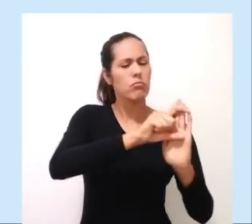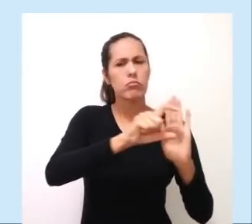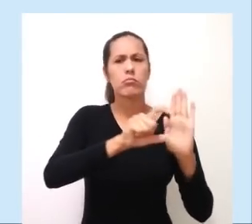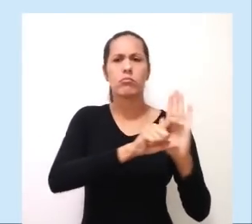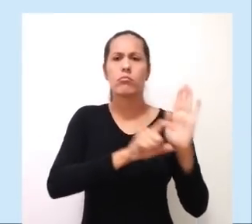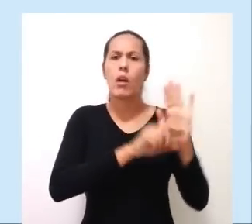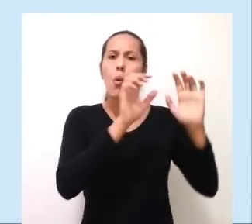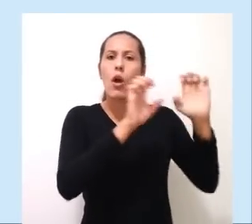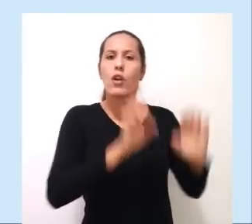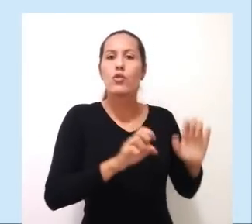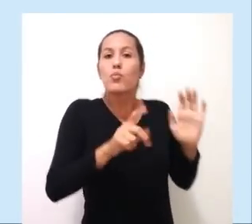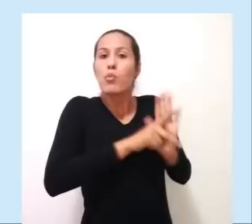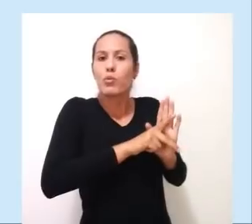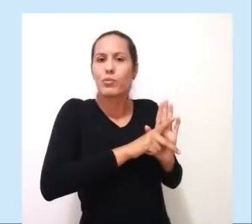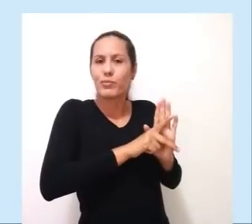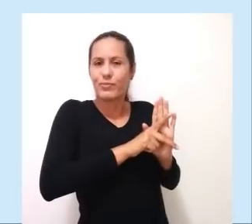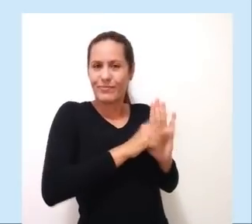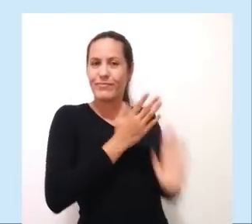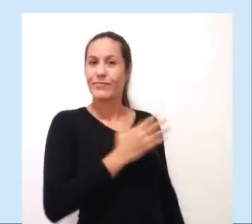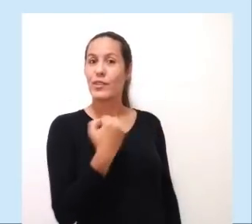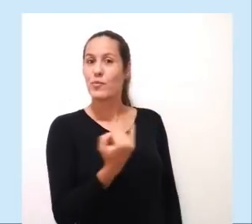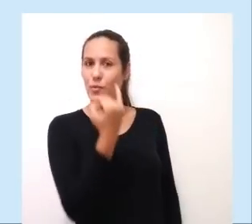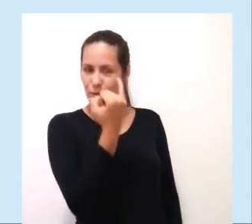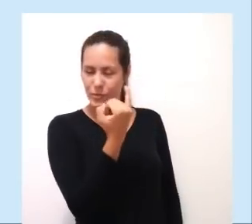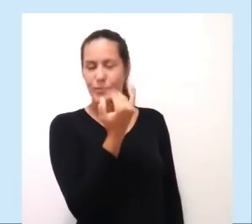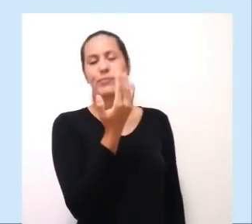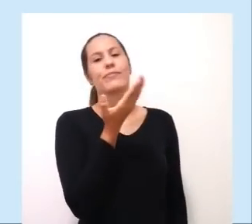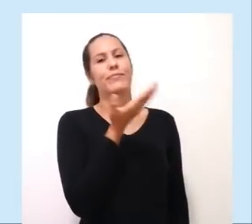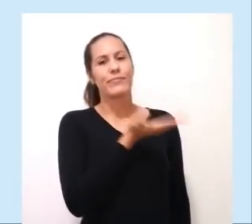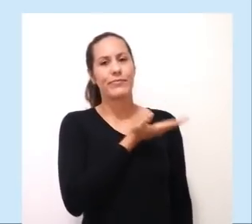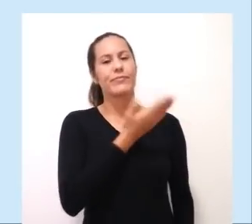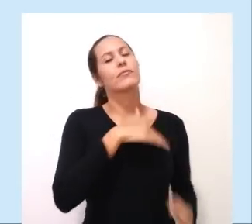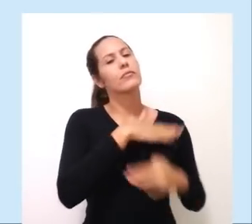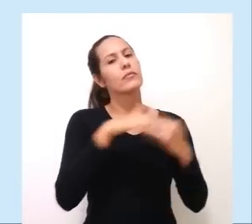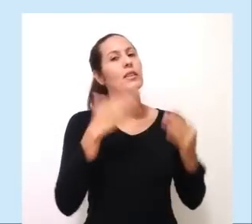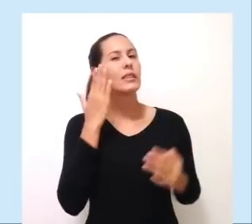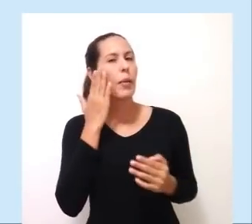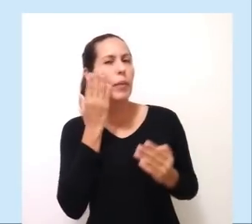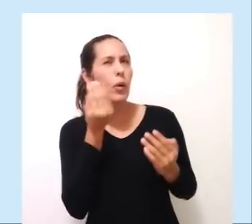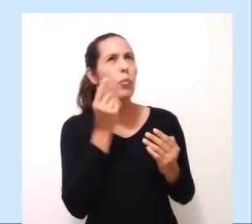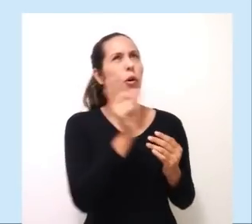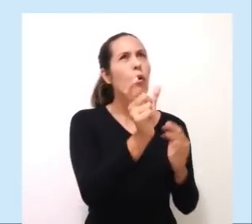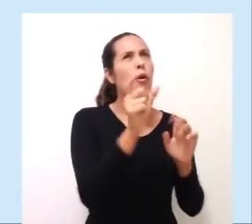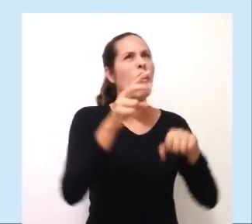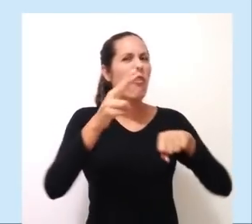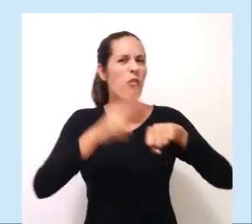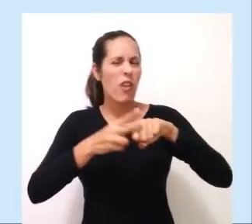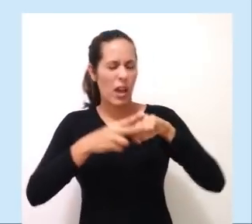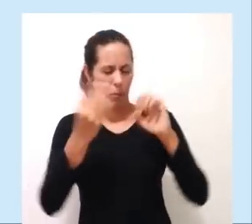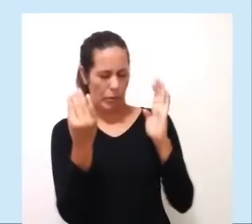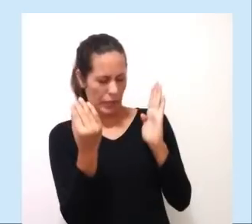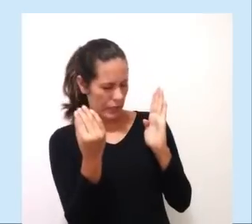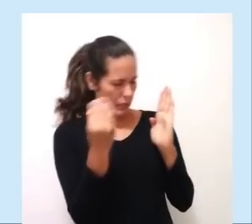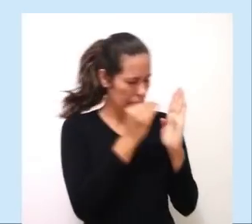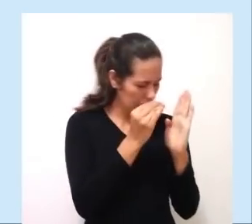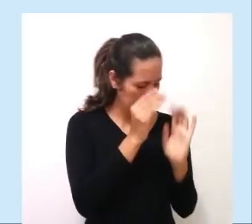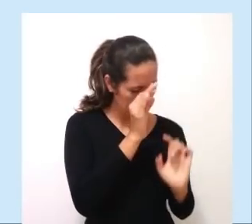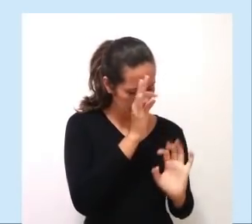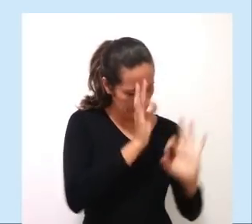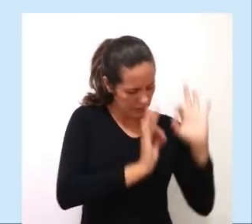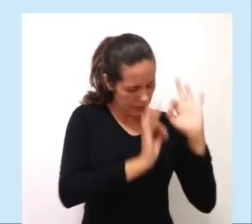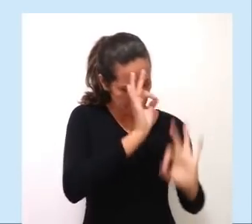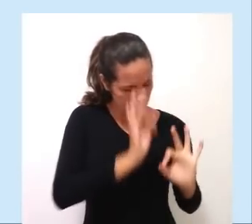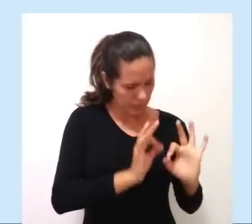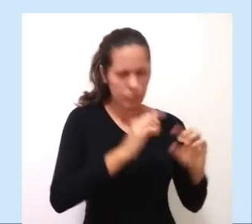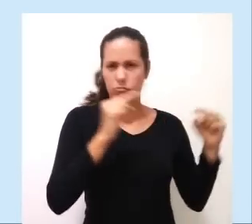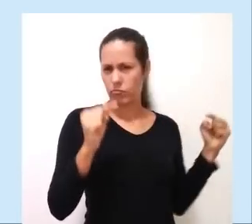aliás. Como tudo na vida possui estrutura, o texto jornalístico também. A notícia, saber empregar aqueles verbos que a